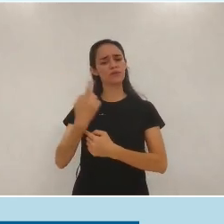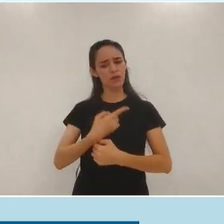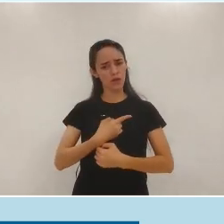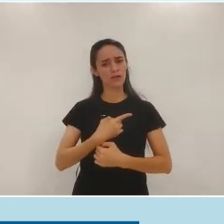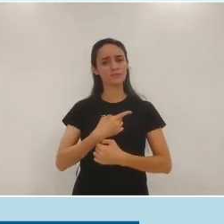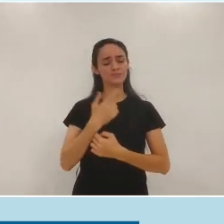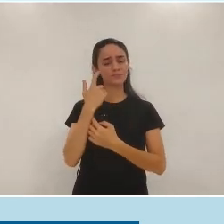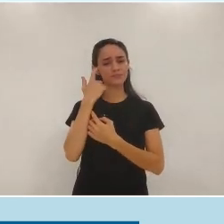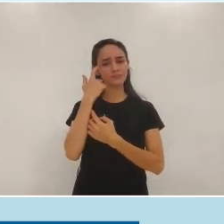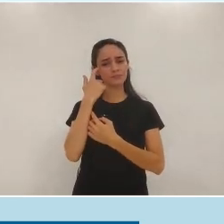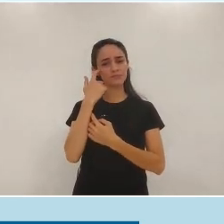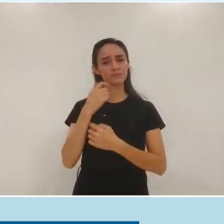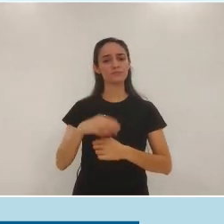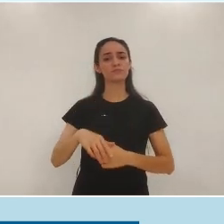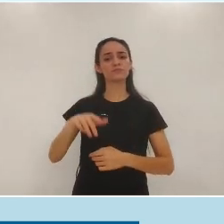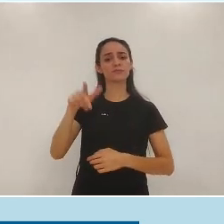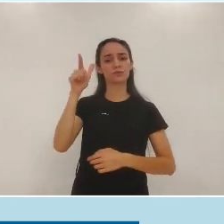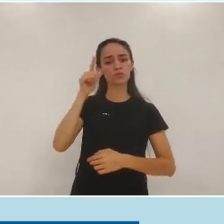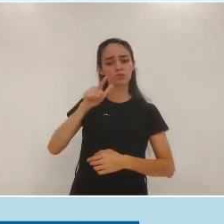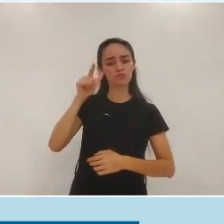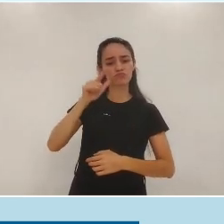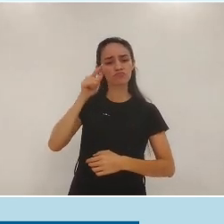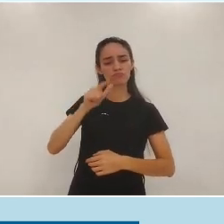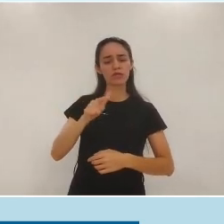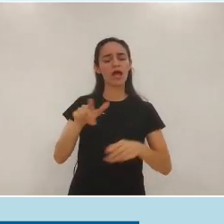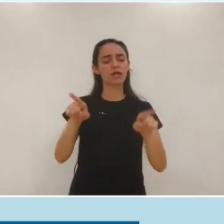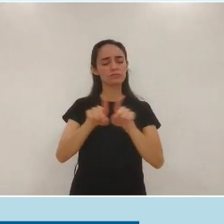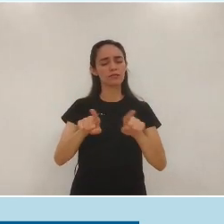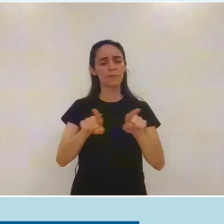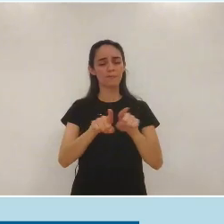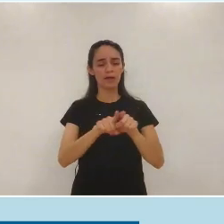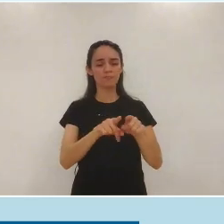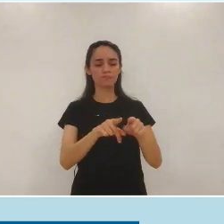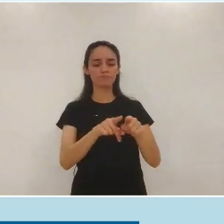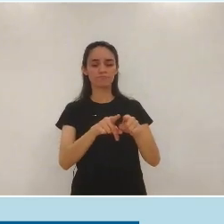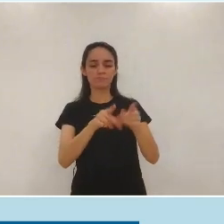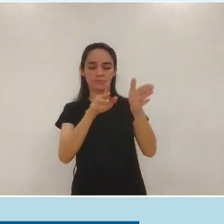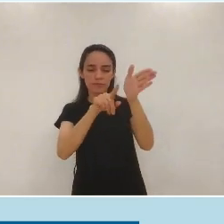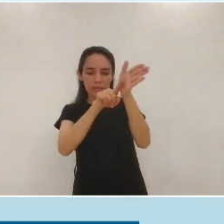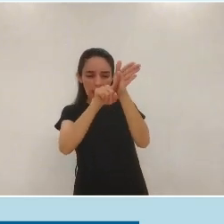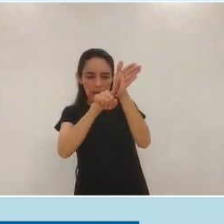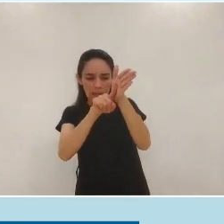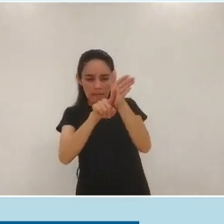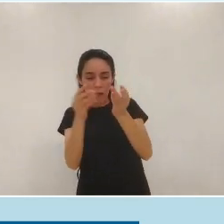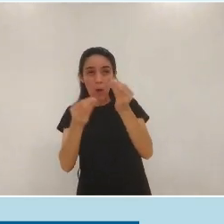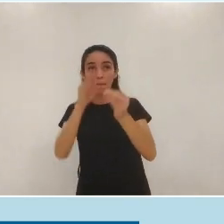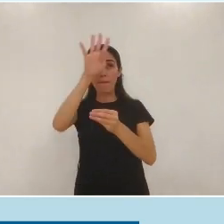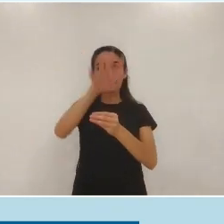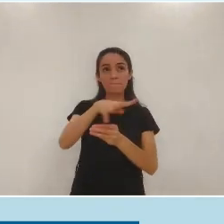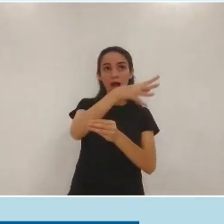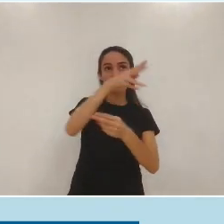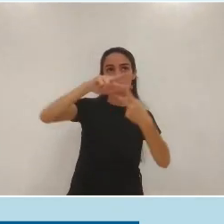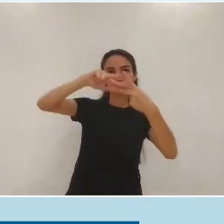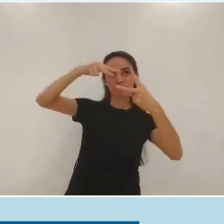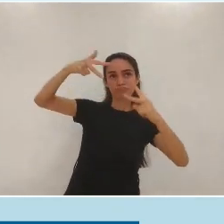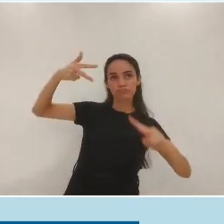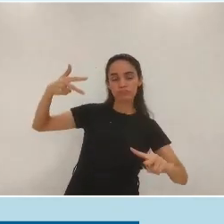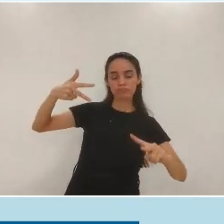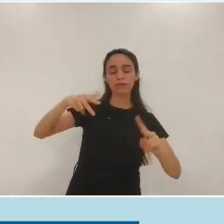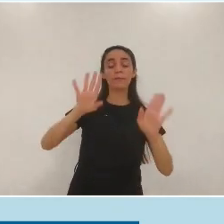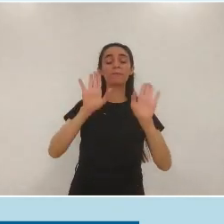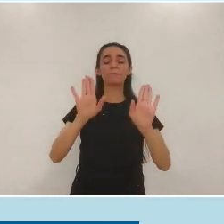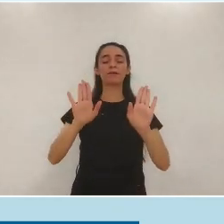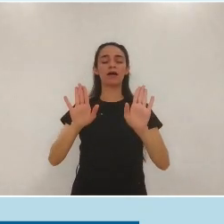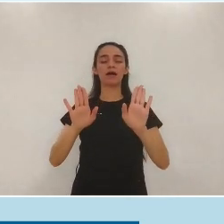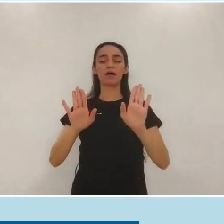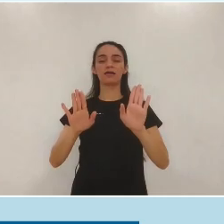favorece painel genético no autismo, a síndrome de Ehlers-Danlos também. Porém, não necessariamente eu tenho que ter